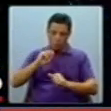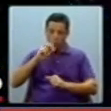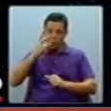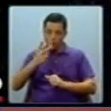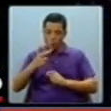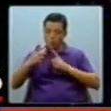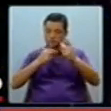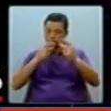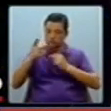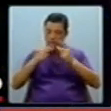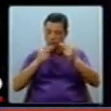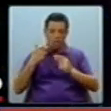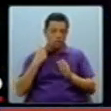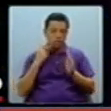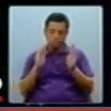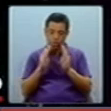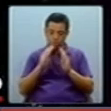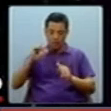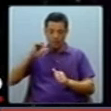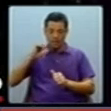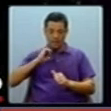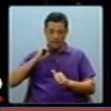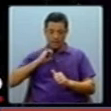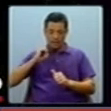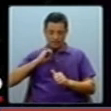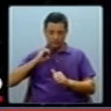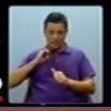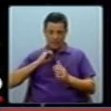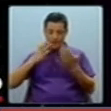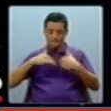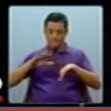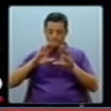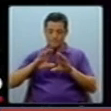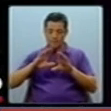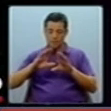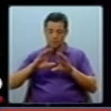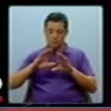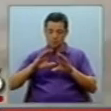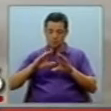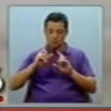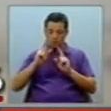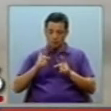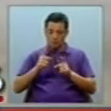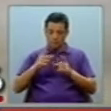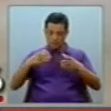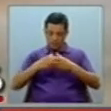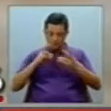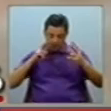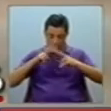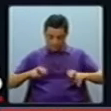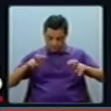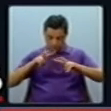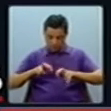de estrela, uma anã castanha. Mas os dados indicam, inclinam mais para um exoplaneta, e o que uma equipa de investigadores que